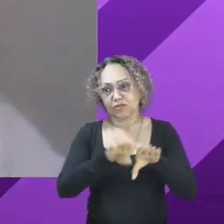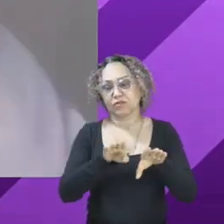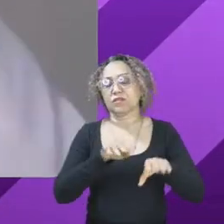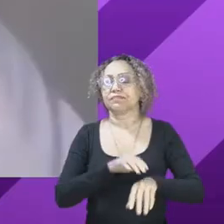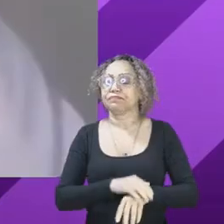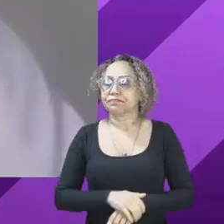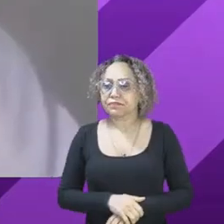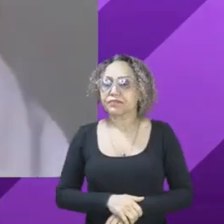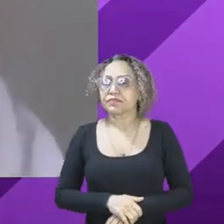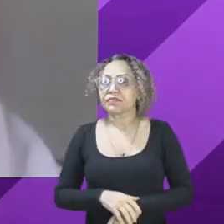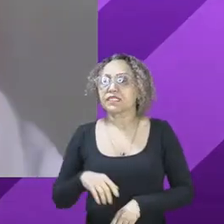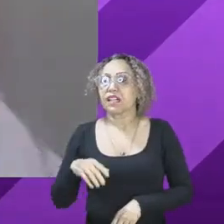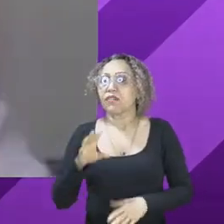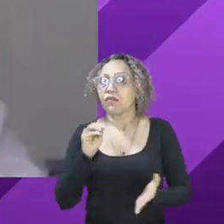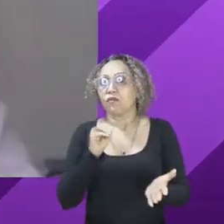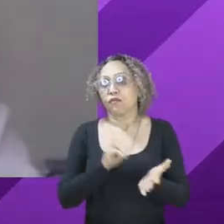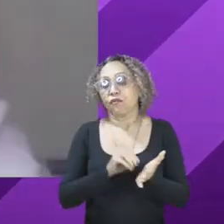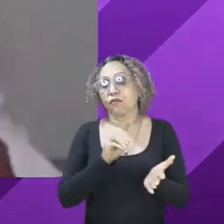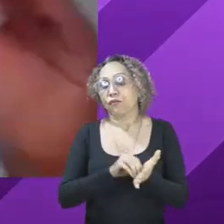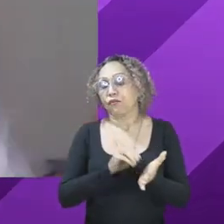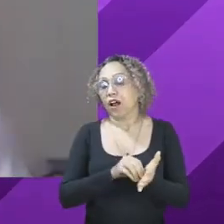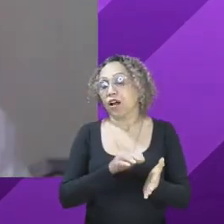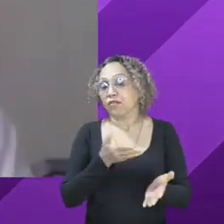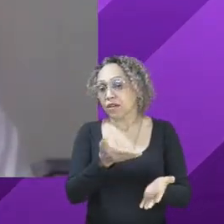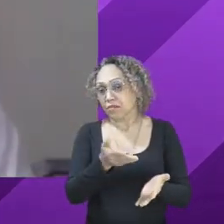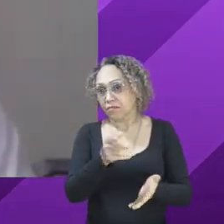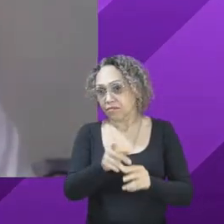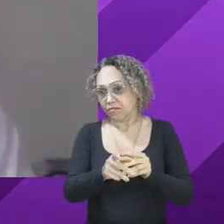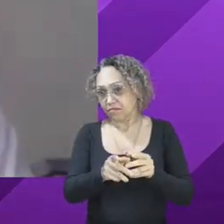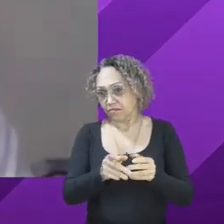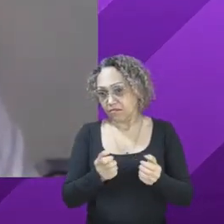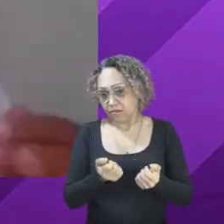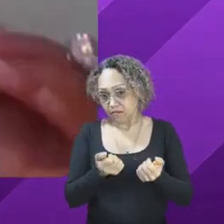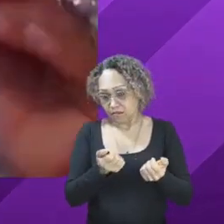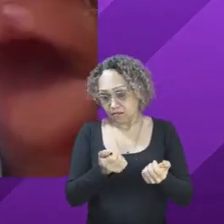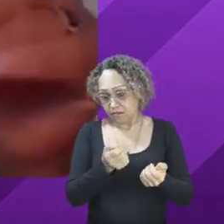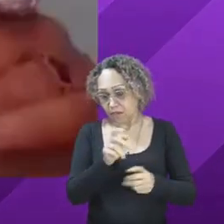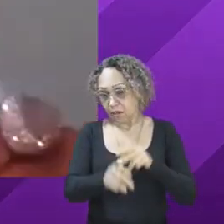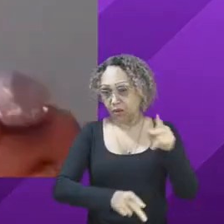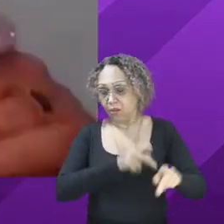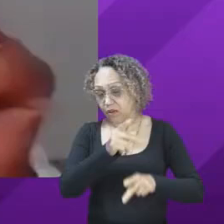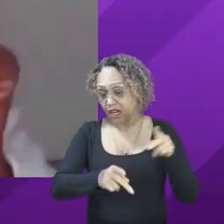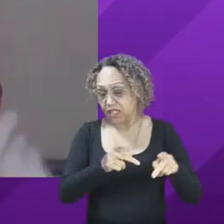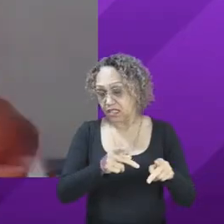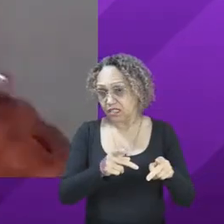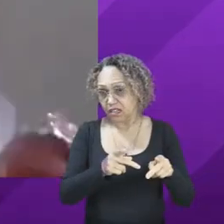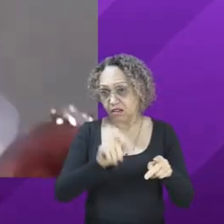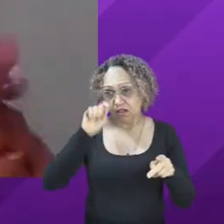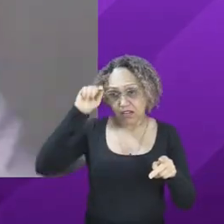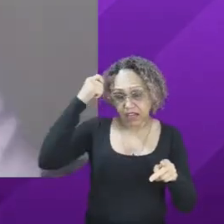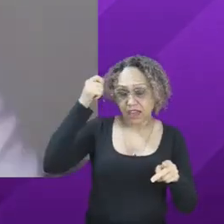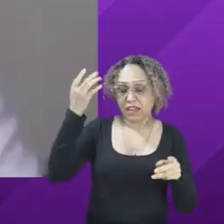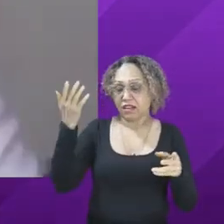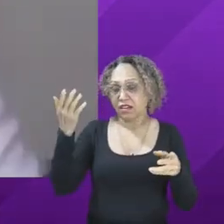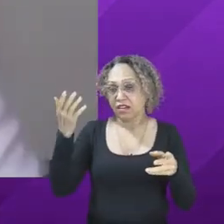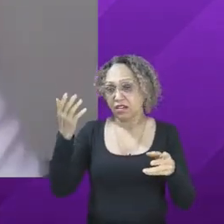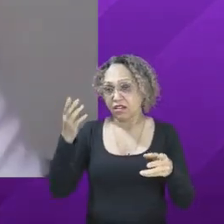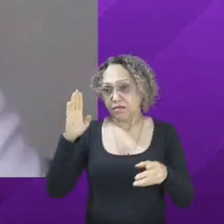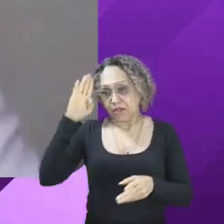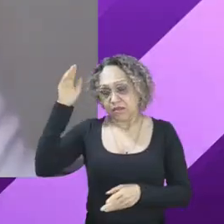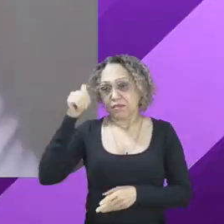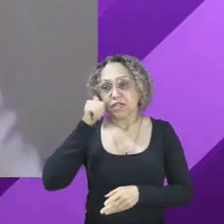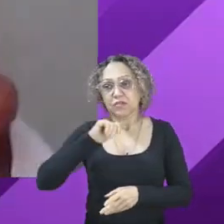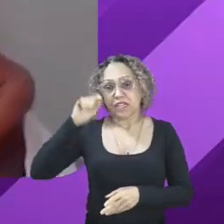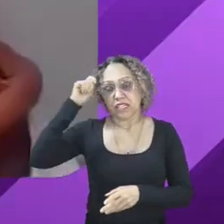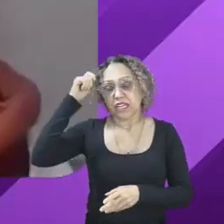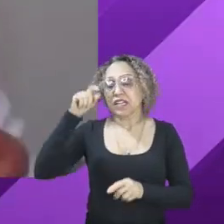não tem ainda com a população negra de uma forma geral, e especialmente com as mulheres negras, mobilidade suficiente para diminuir esse fosso